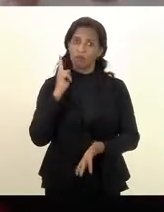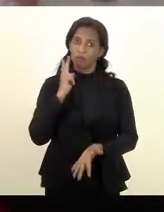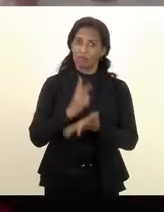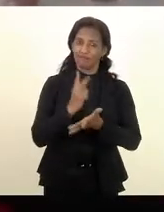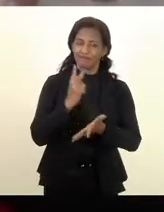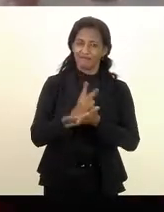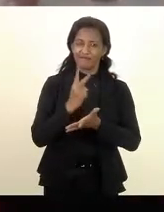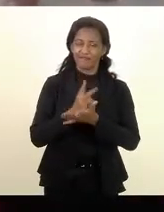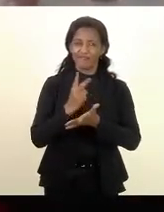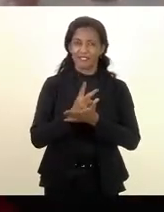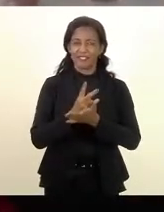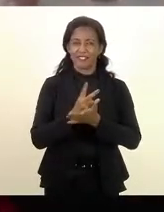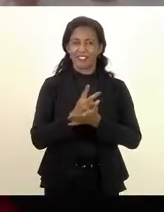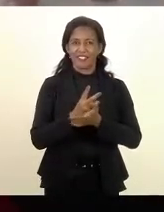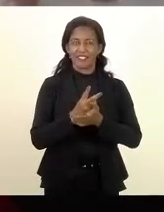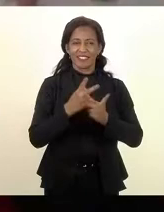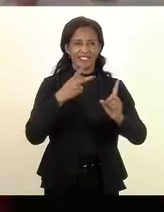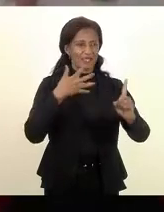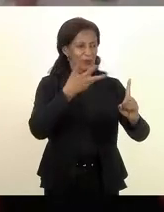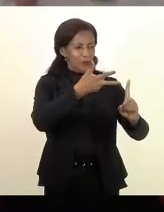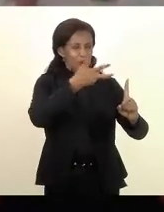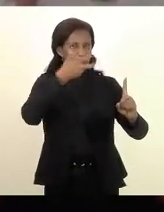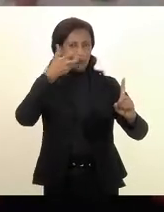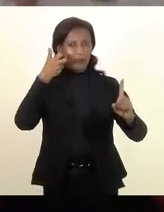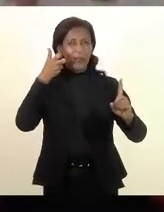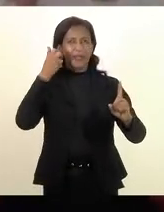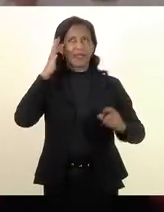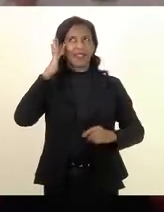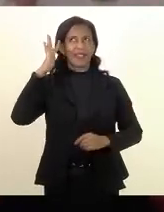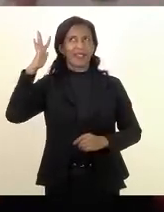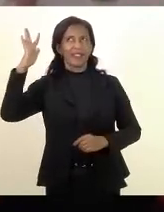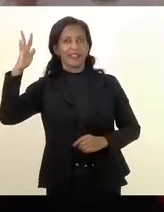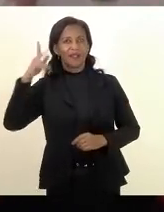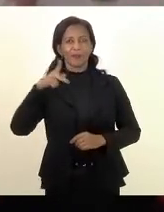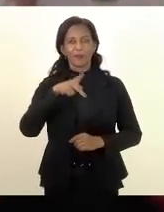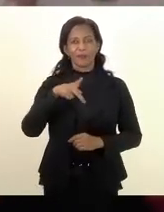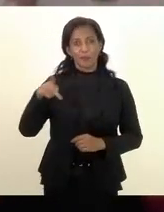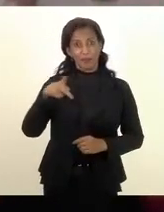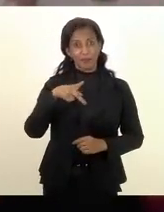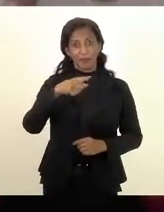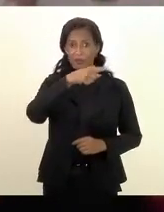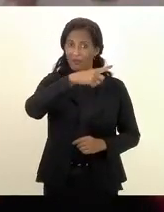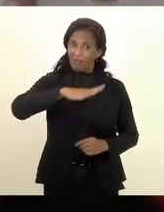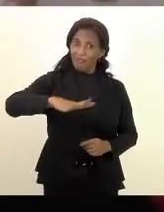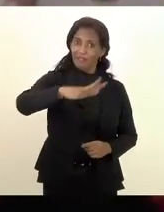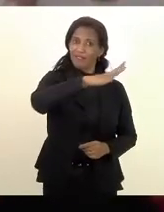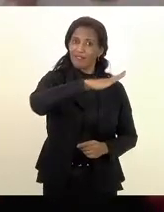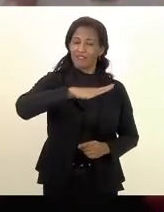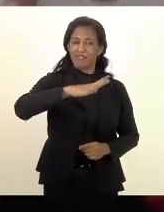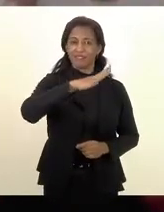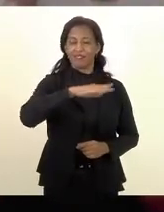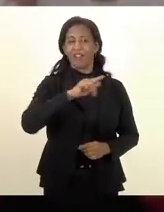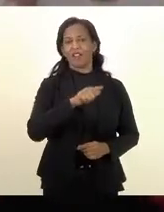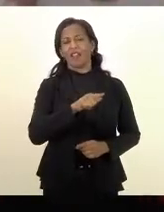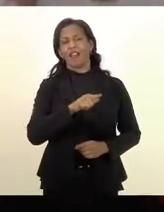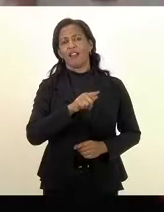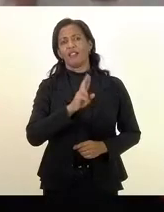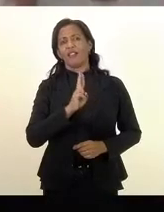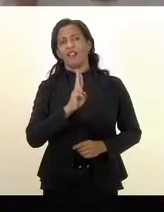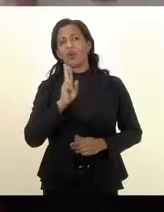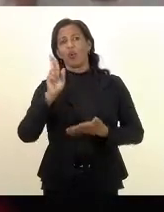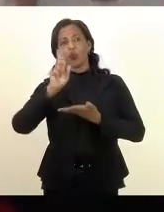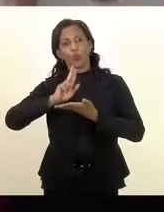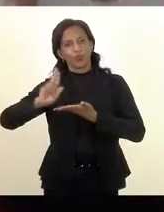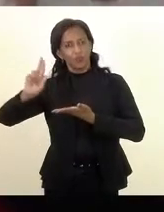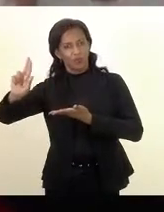inspiração para diversos outros professores e professoras daquela extinta universidade em